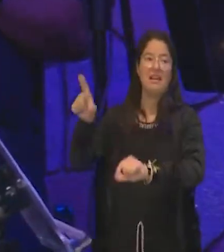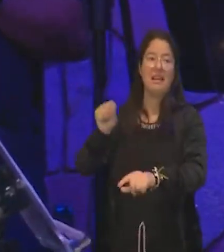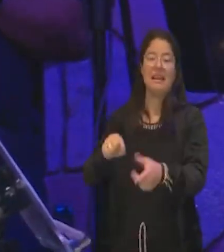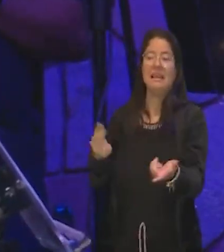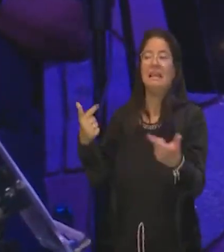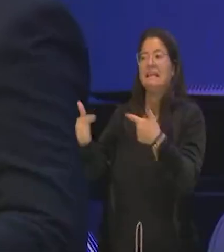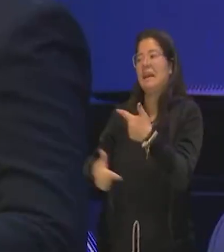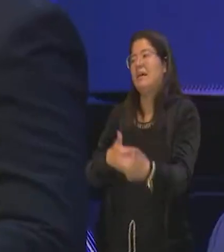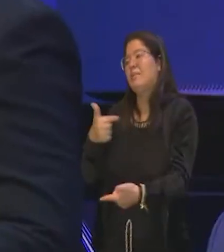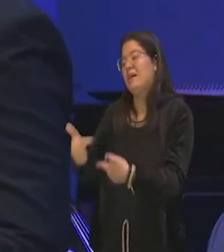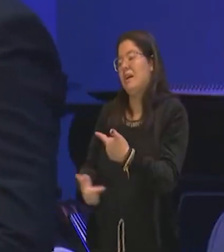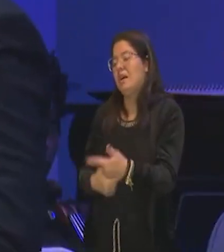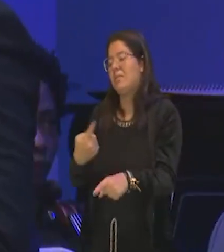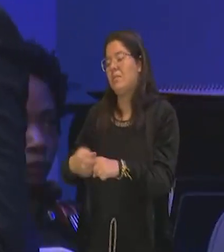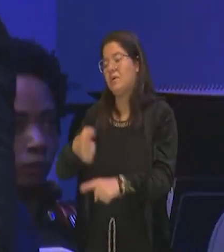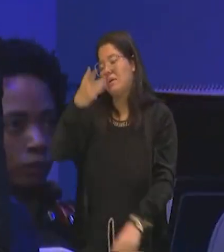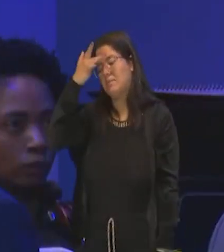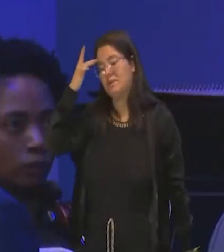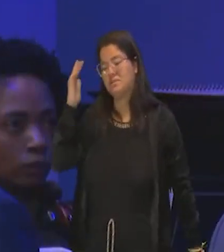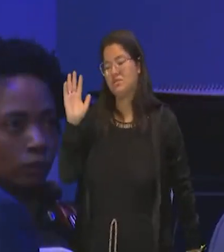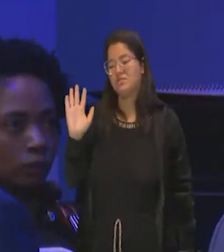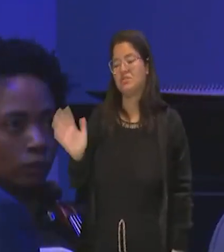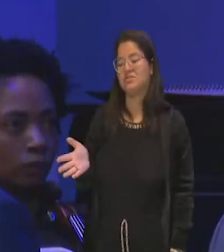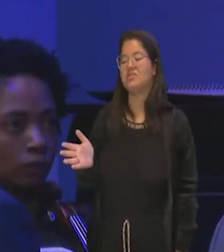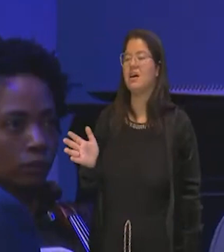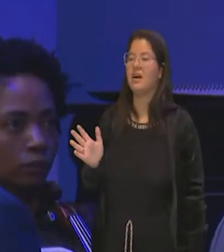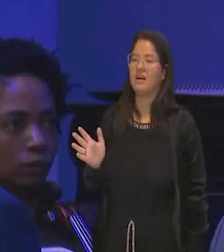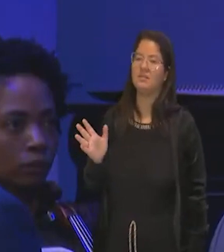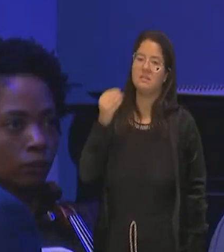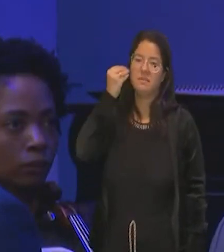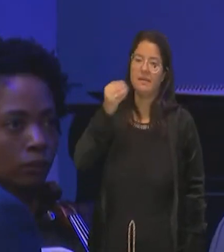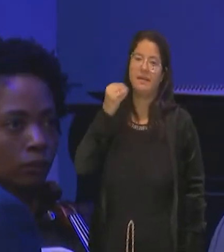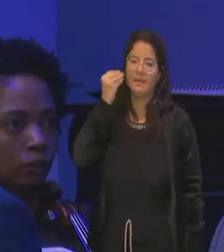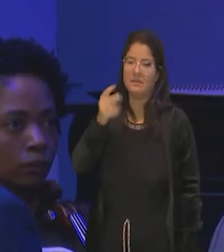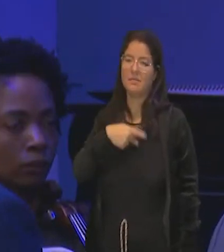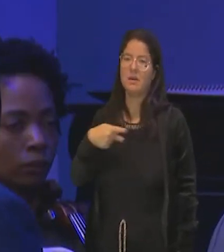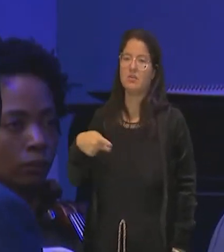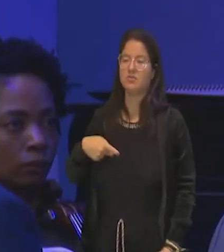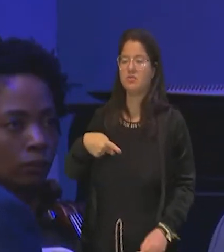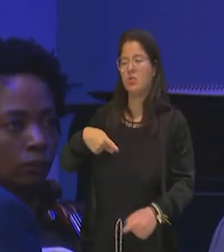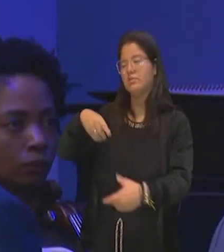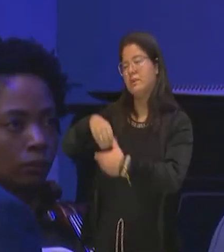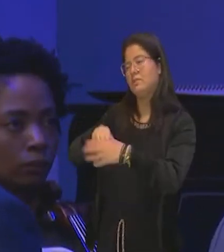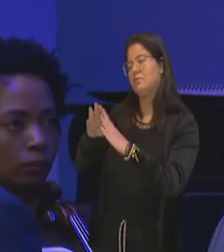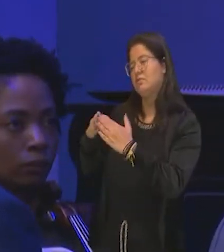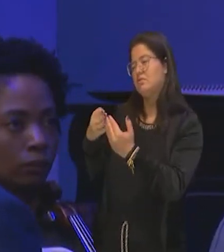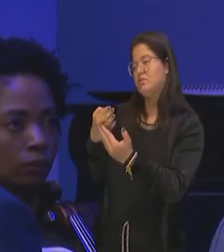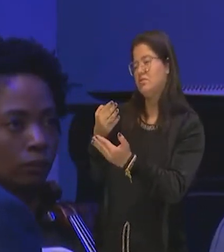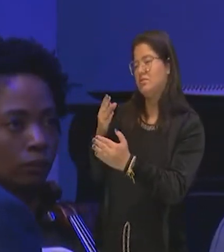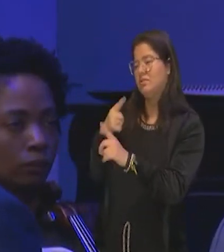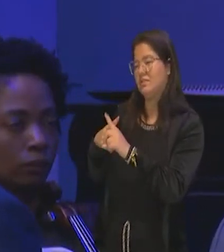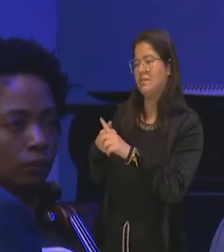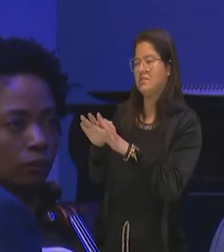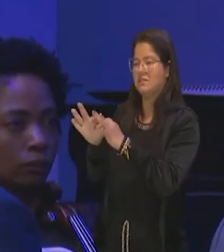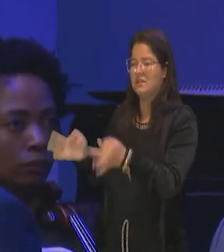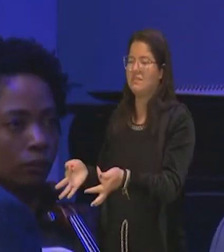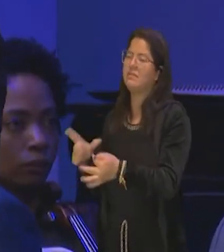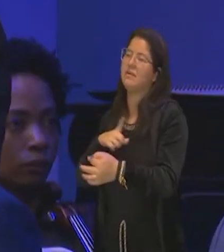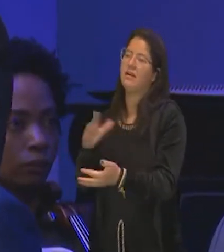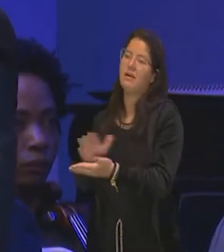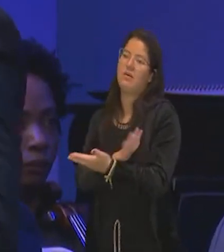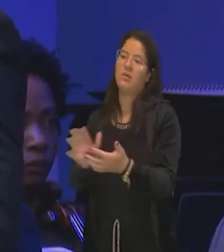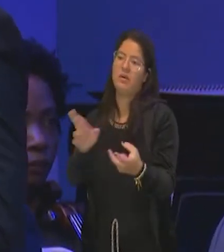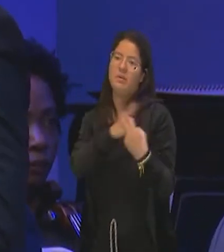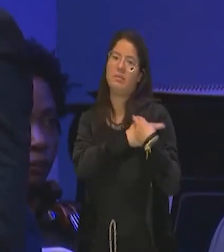porque quem já foi pastor de igreja pequena sabe muitas vezes que nós temos algumas responsabilidades, que